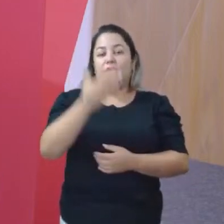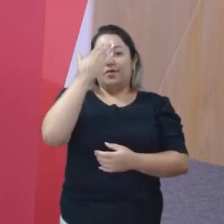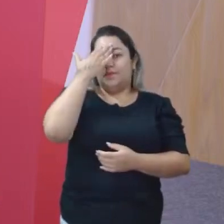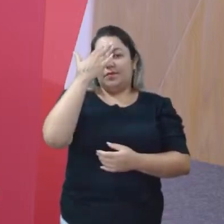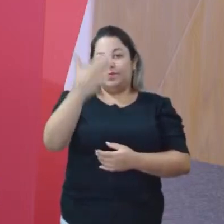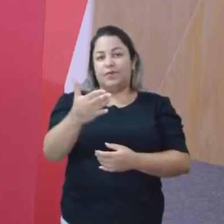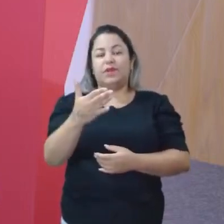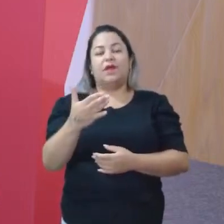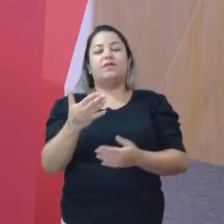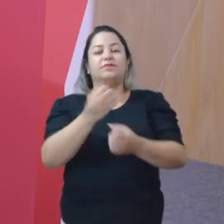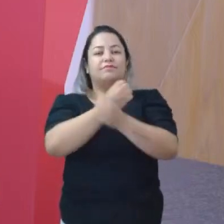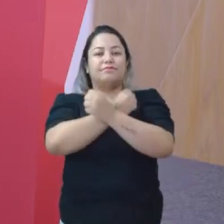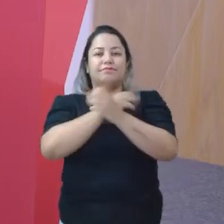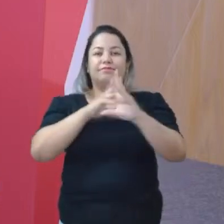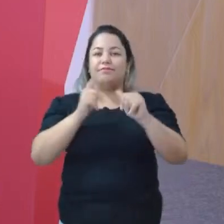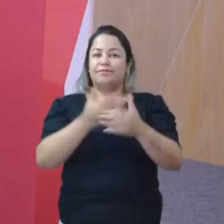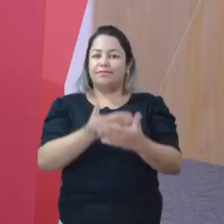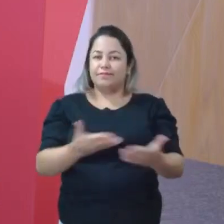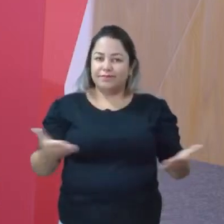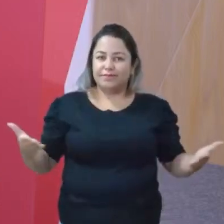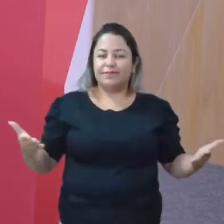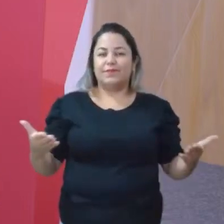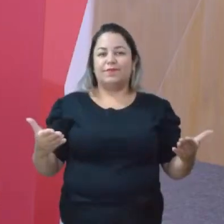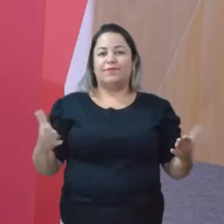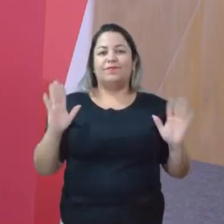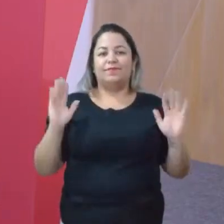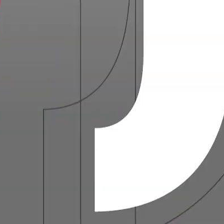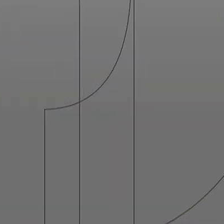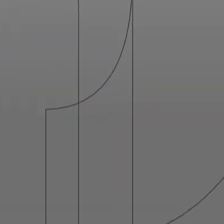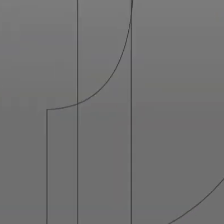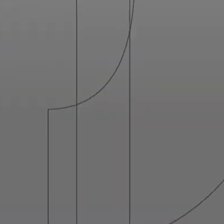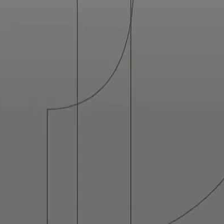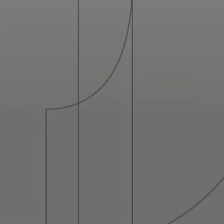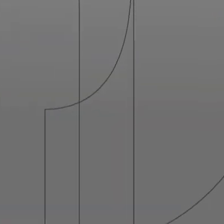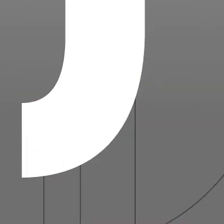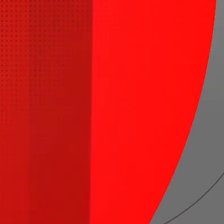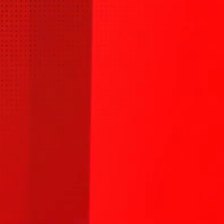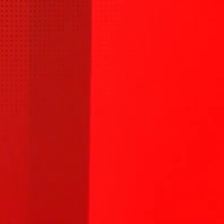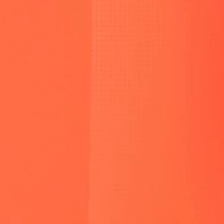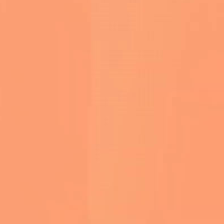Obrigado, Matheus. Um grande abraço a todos vocês. Abração. Tchau.